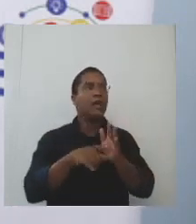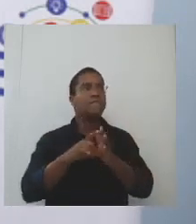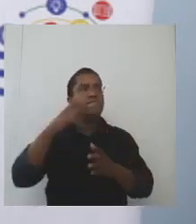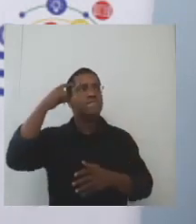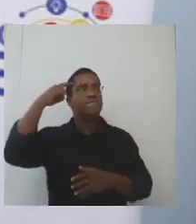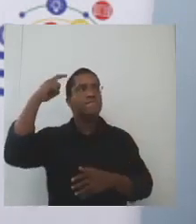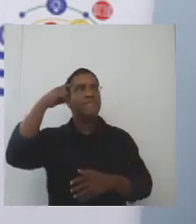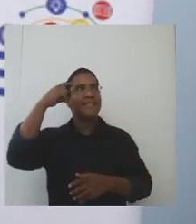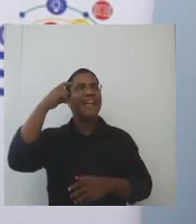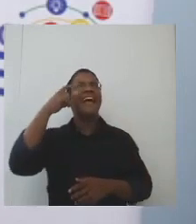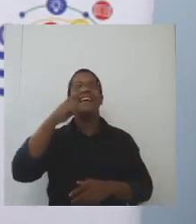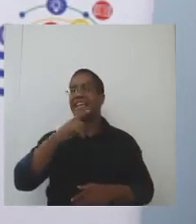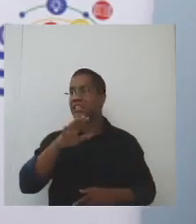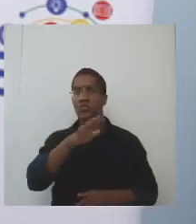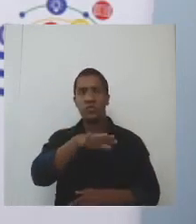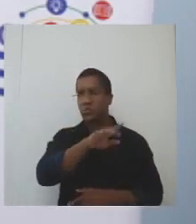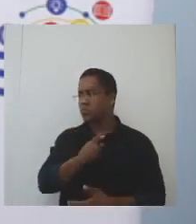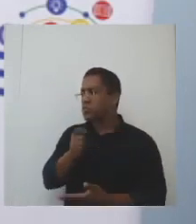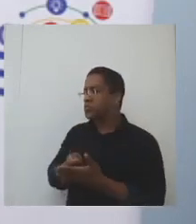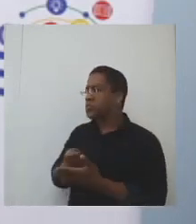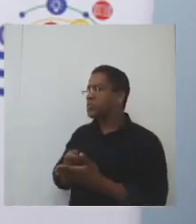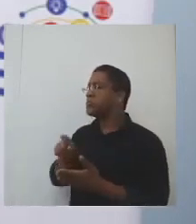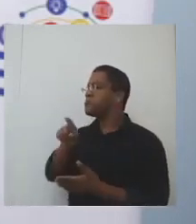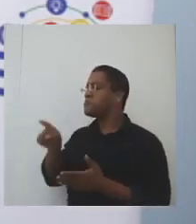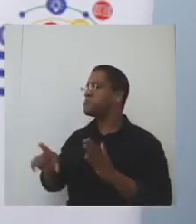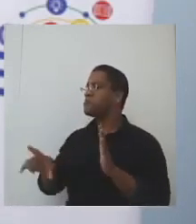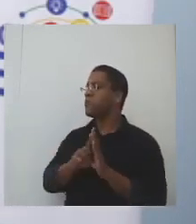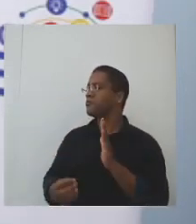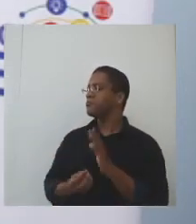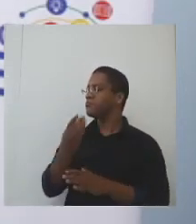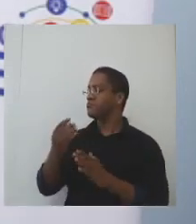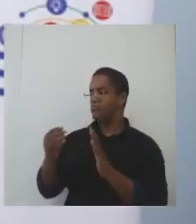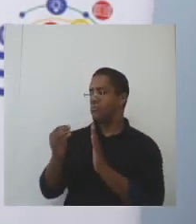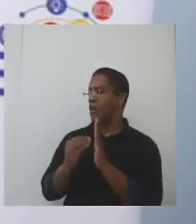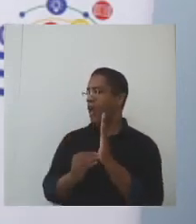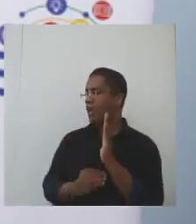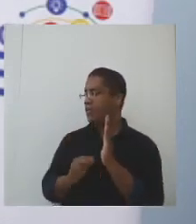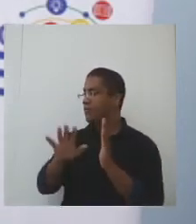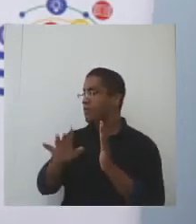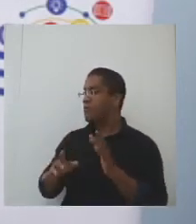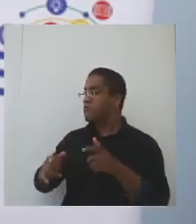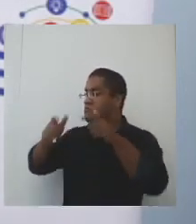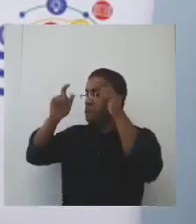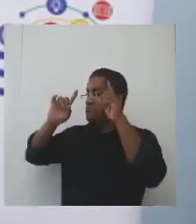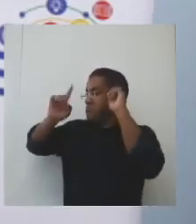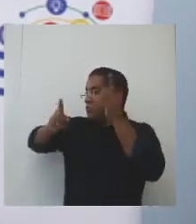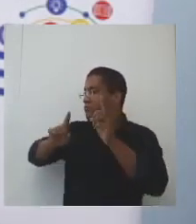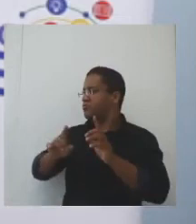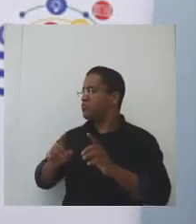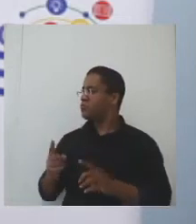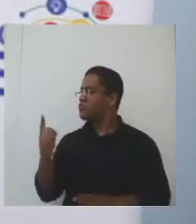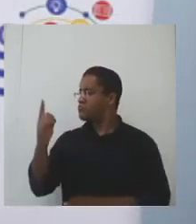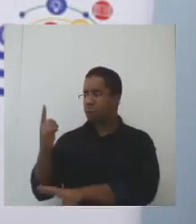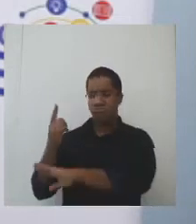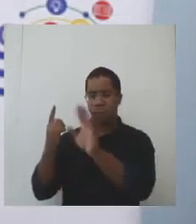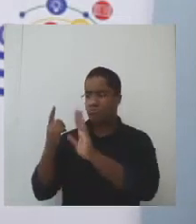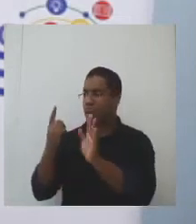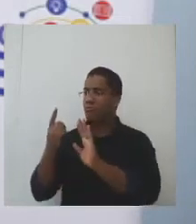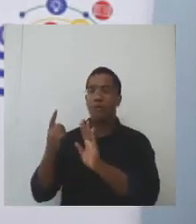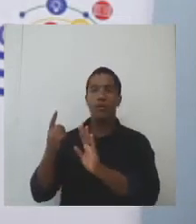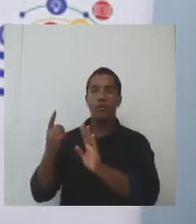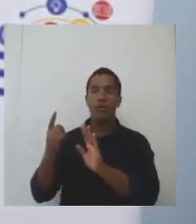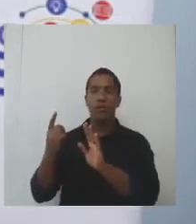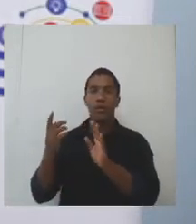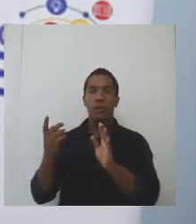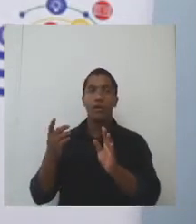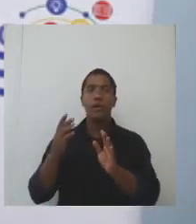obrigado a assinar uma Constituição, perdeu o poder absoluto, mas antes de ir embora, o que faz Dom João, pessoal? O que é que ele